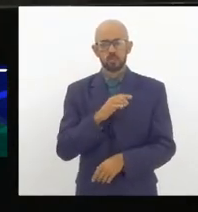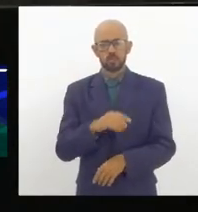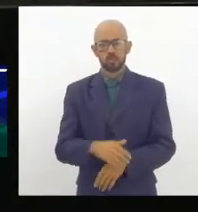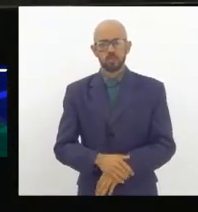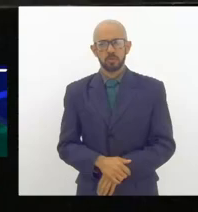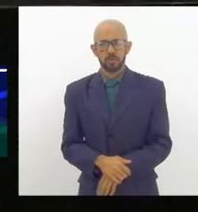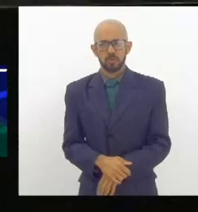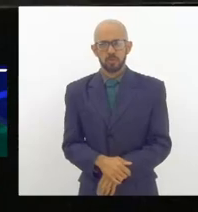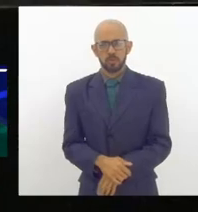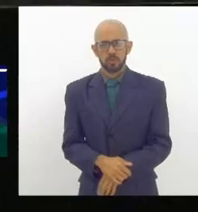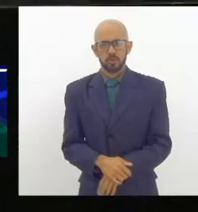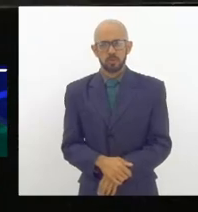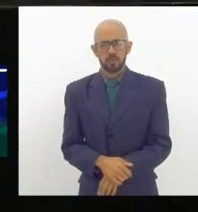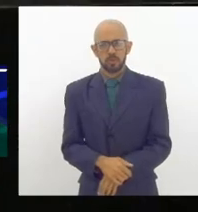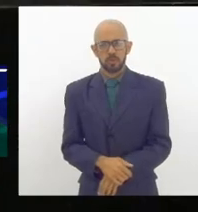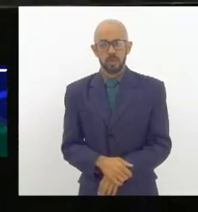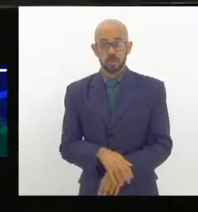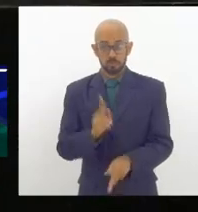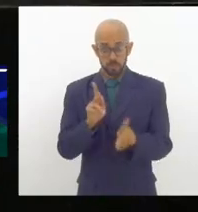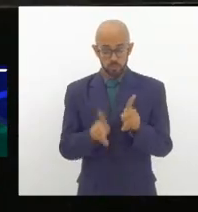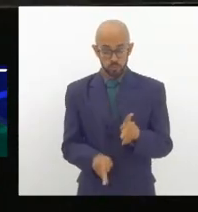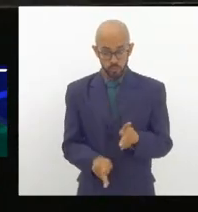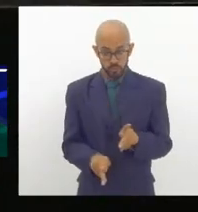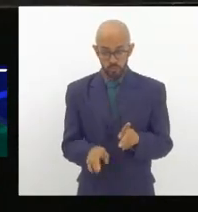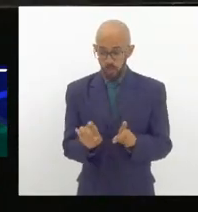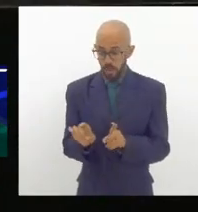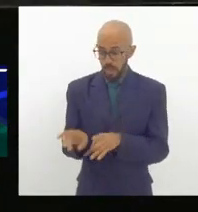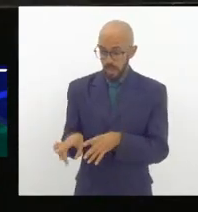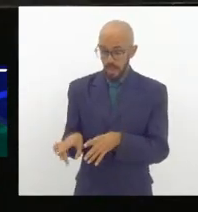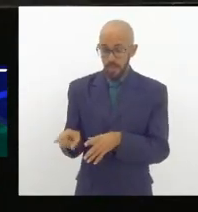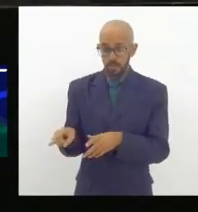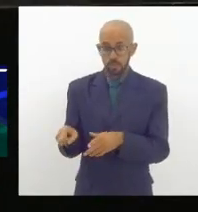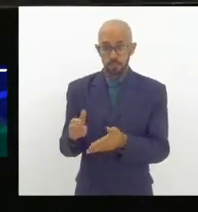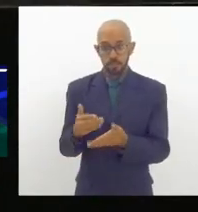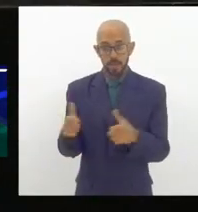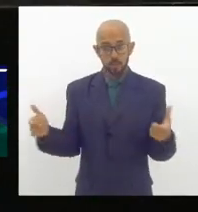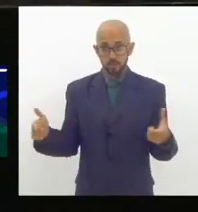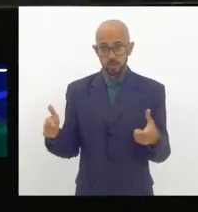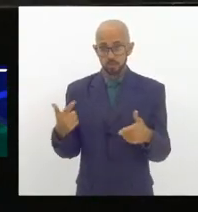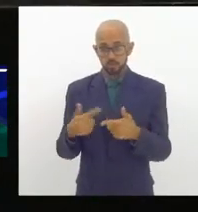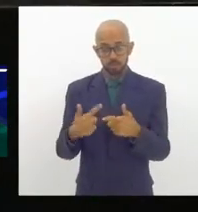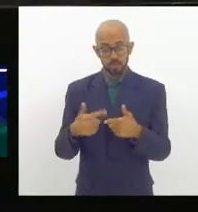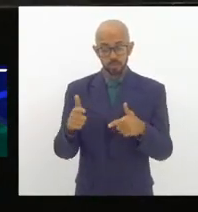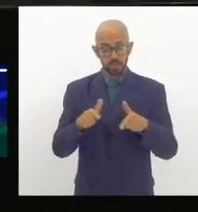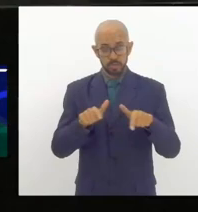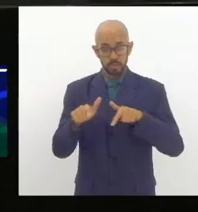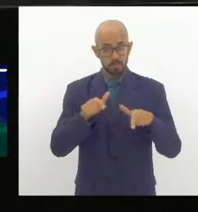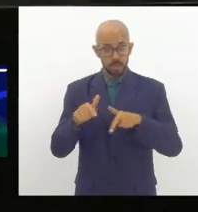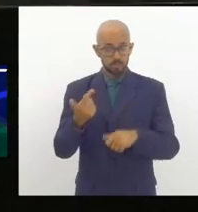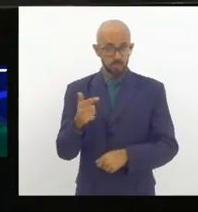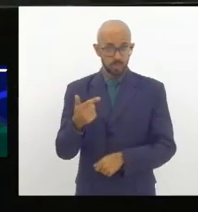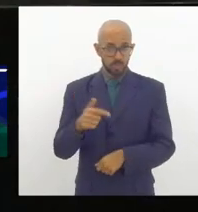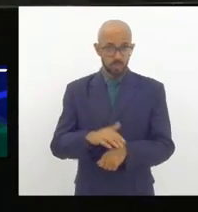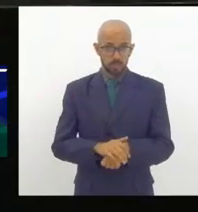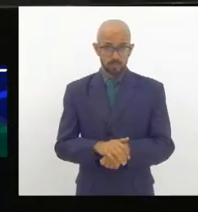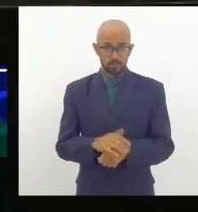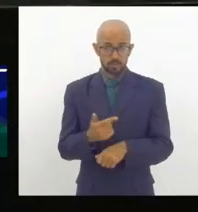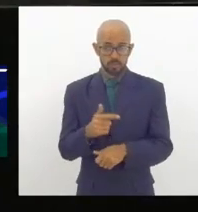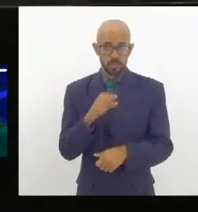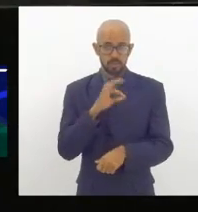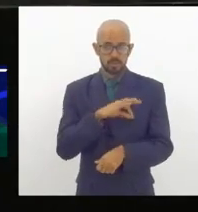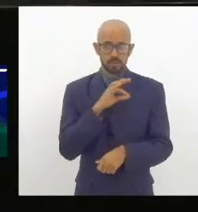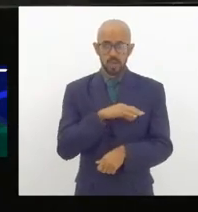porque a quantidade de pessoas que estão dormindo ao relento multas de mora uma grande maioria porque não tem emprego não tem renda